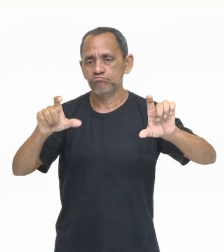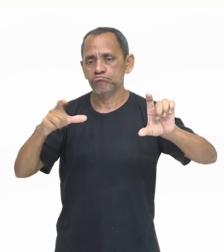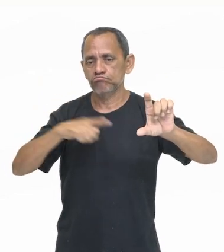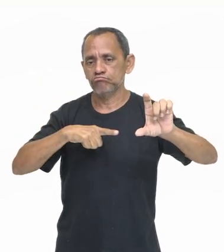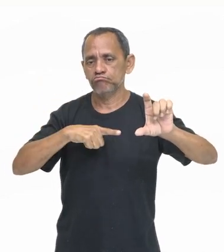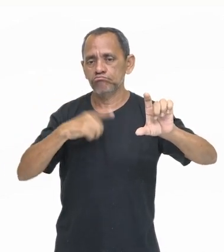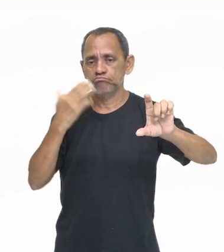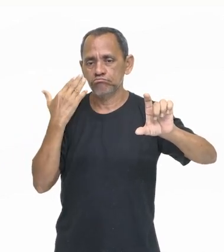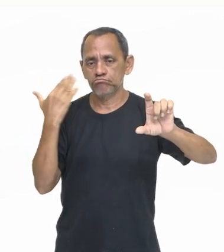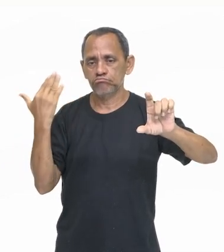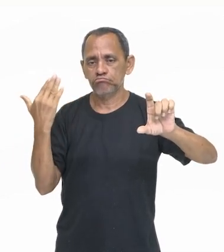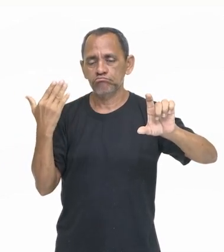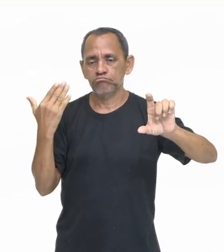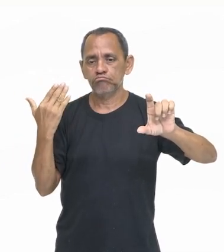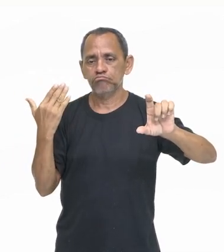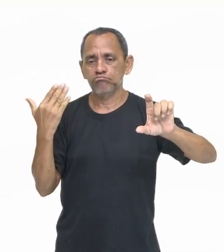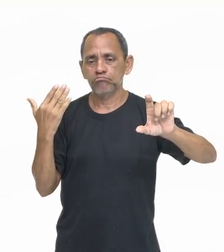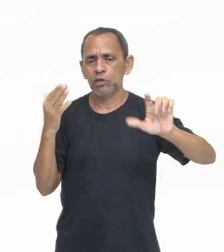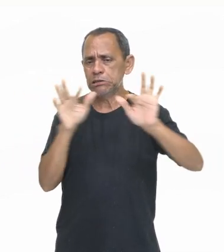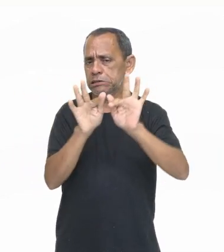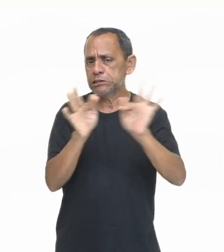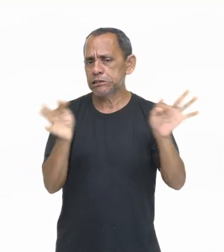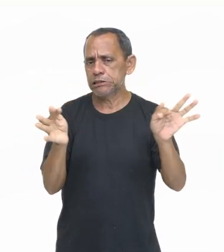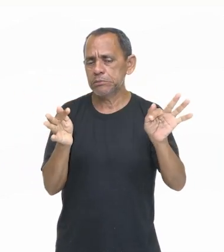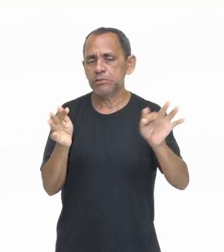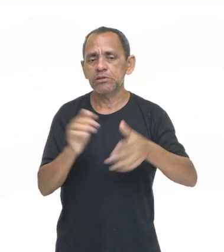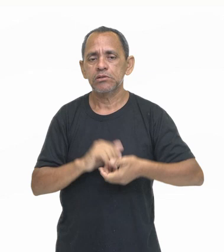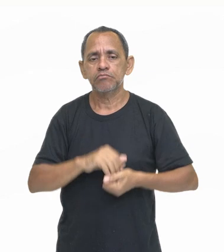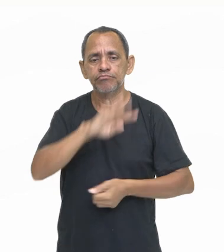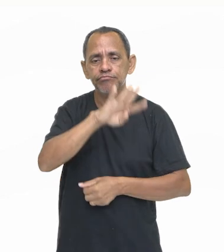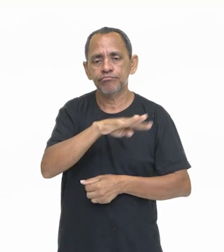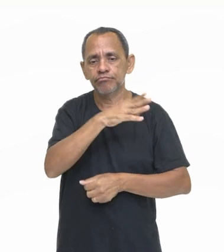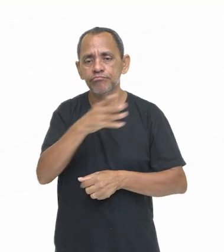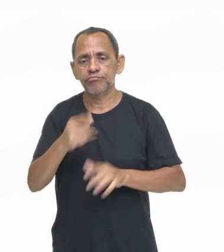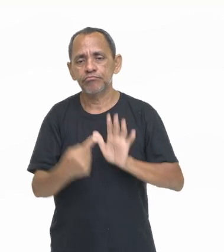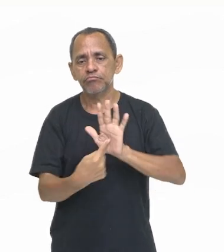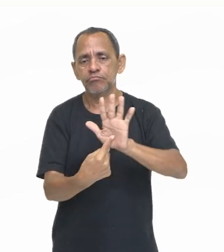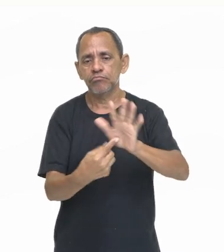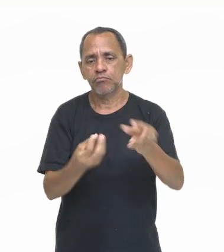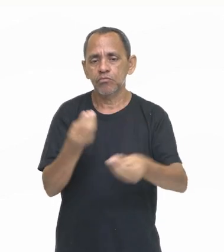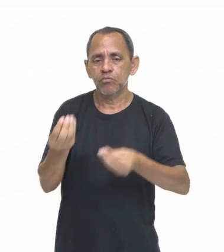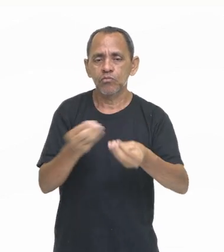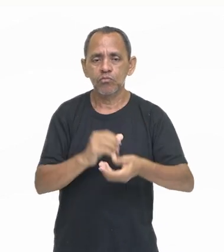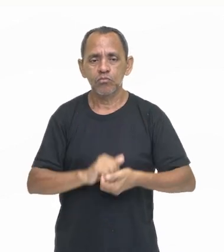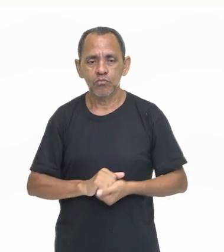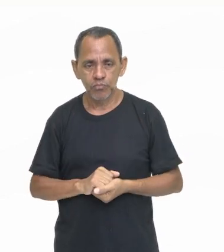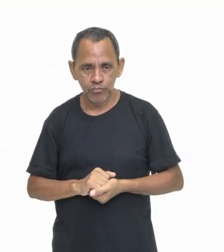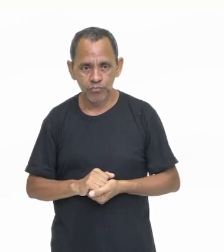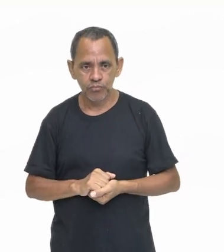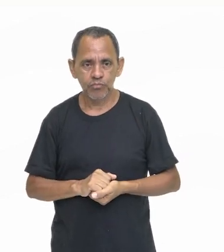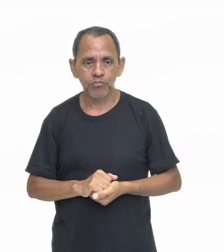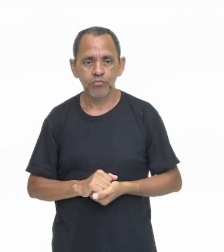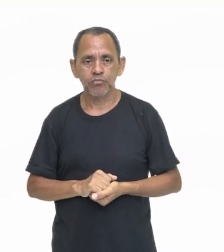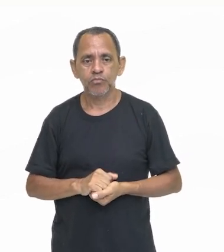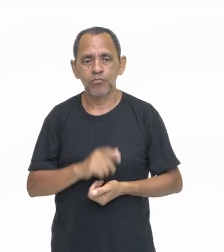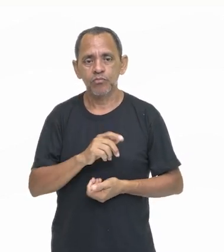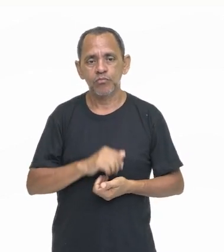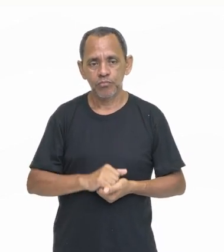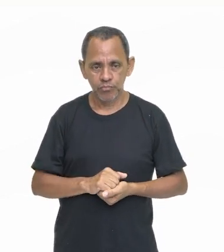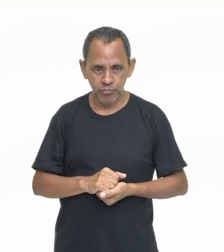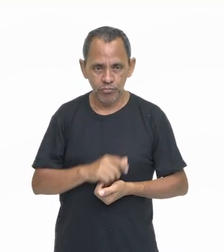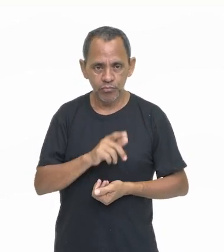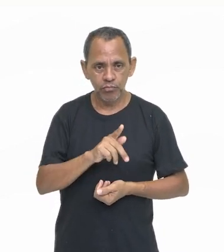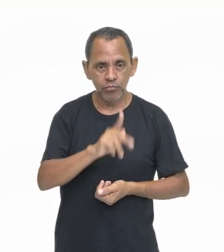Só para relembrar, eu quero de quilolitro para hectolitro, eu multiplico por 10. Mas se eu quero de